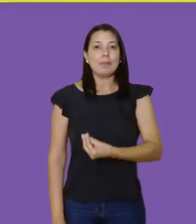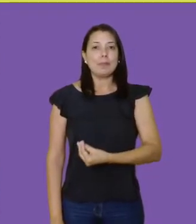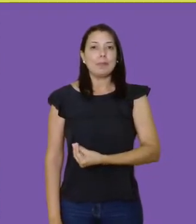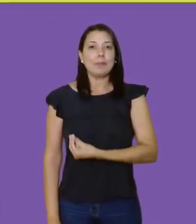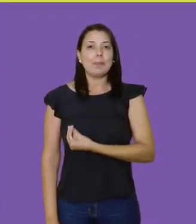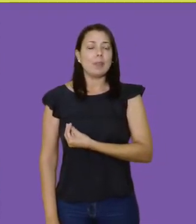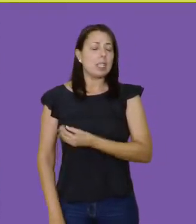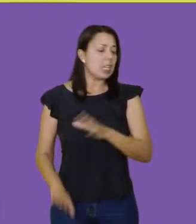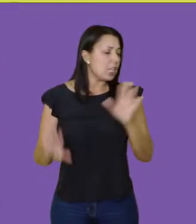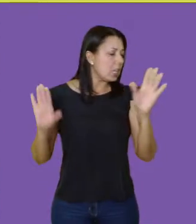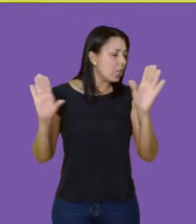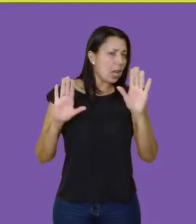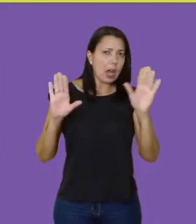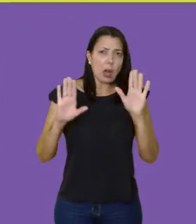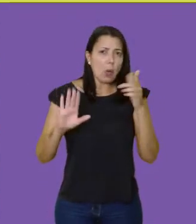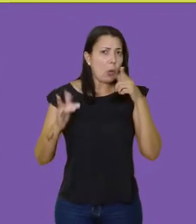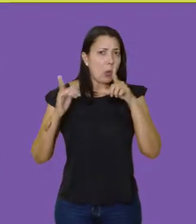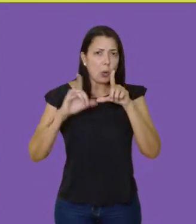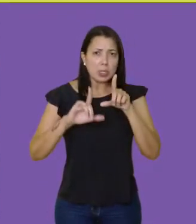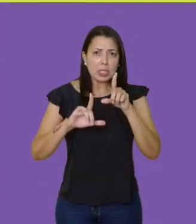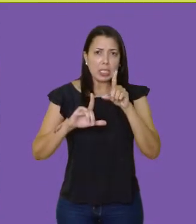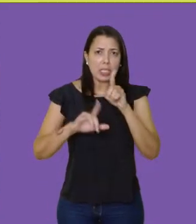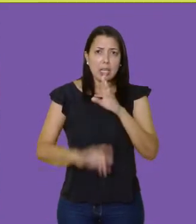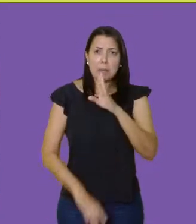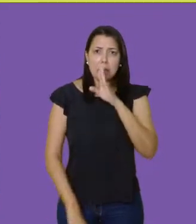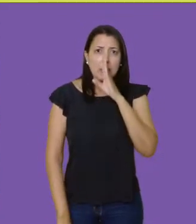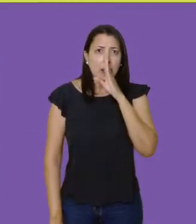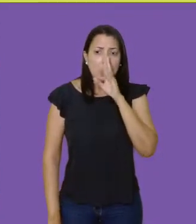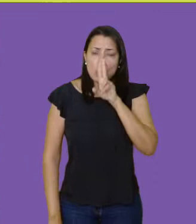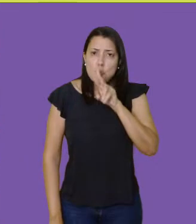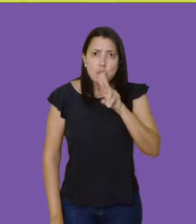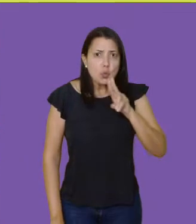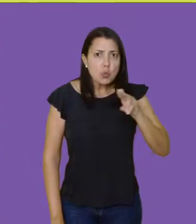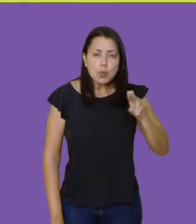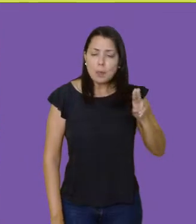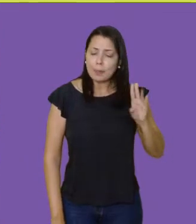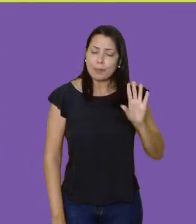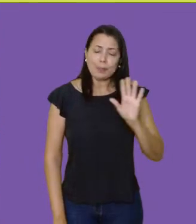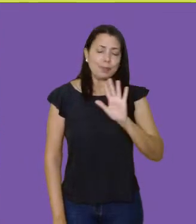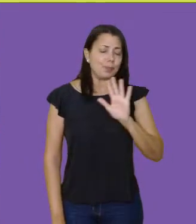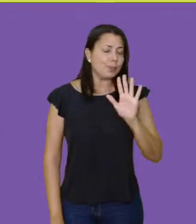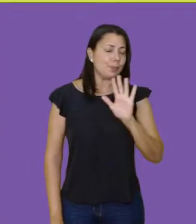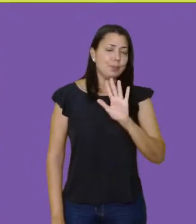Não vão mais conseguir me anular, me calar.